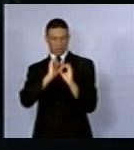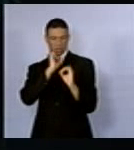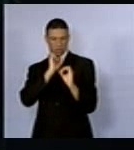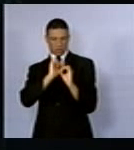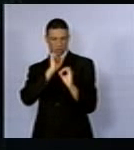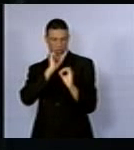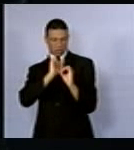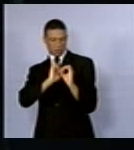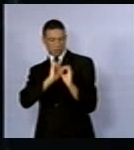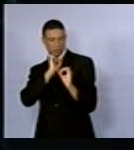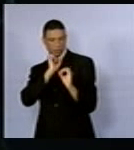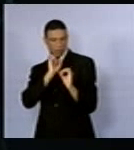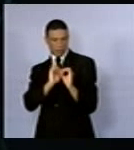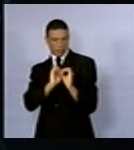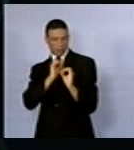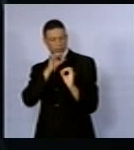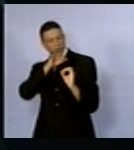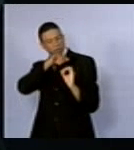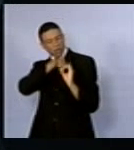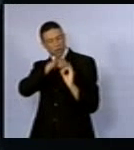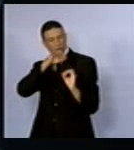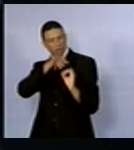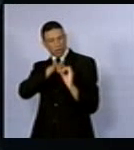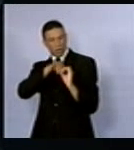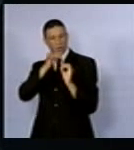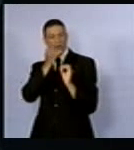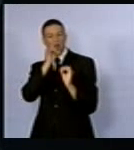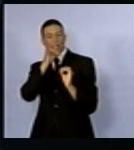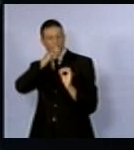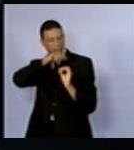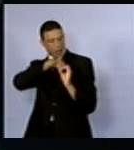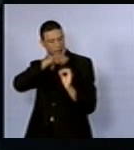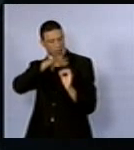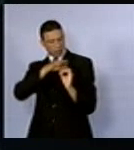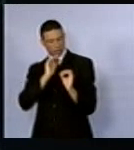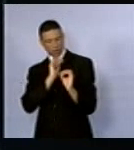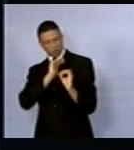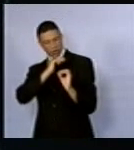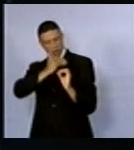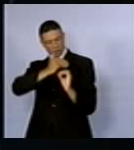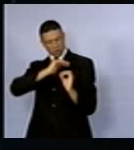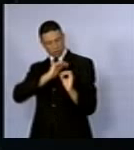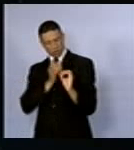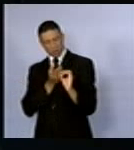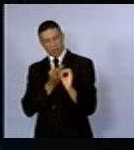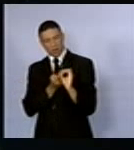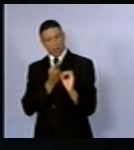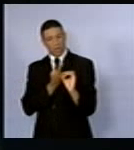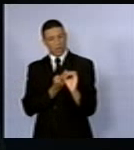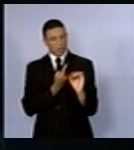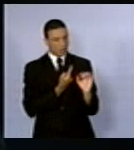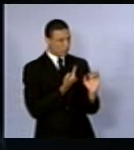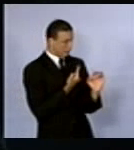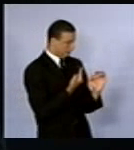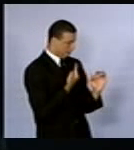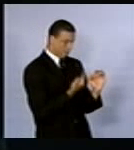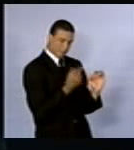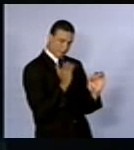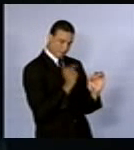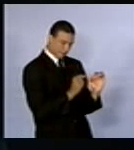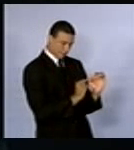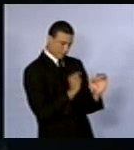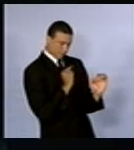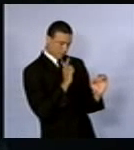por aqui estivesse atravessando uma corrente. O que nós veríamos é um campo magnético que vai diminuindo